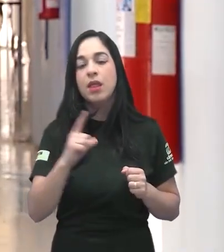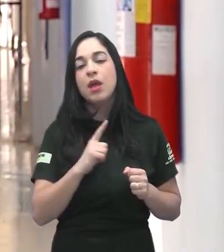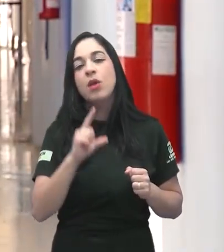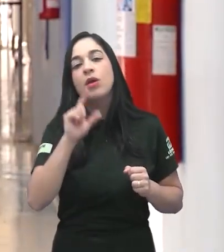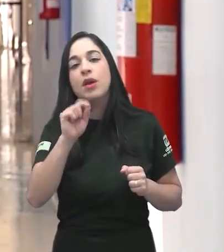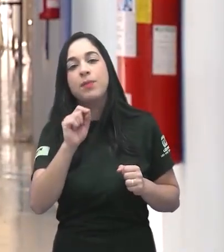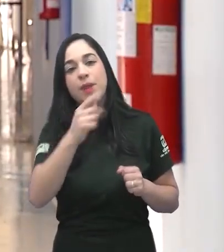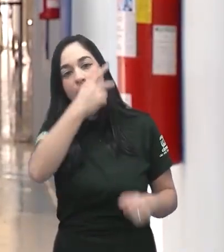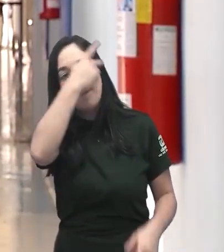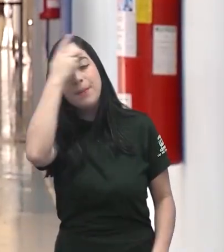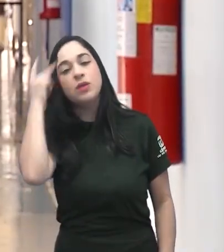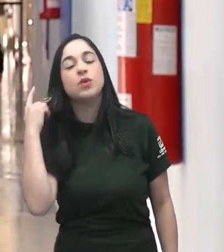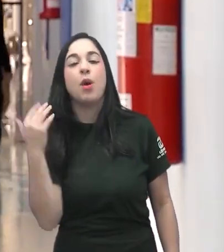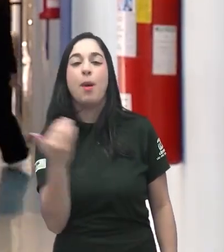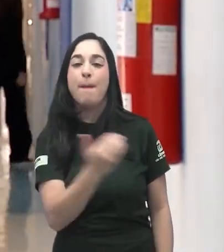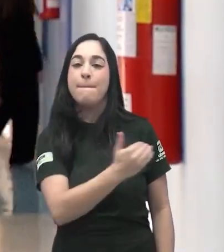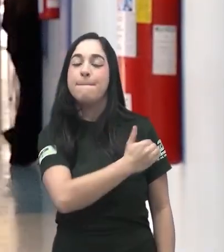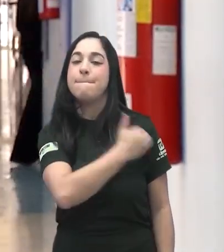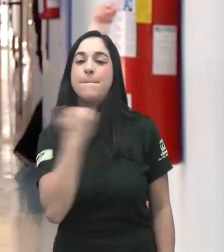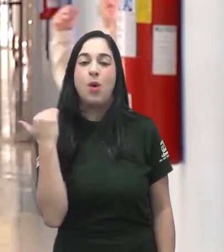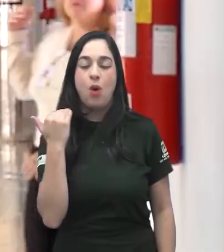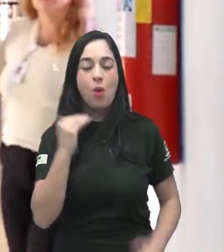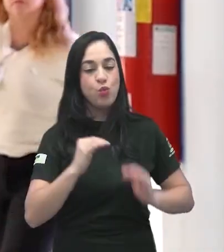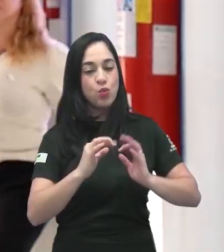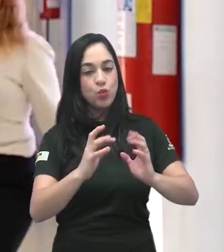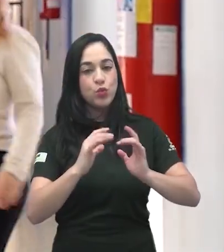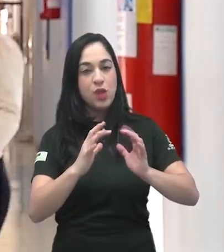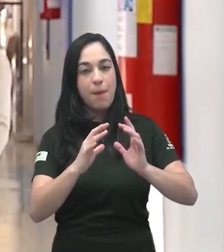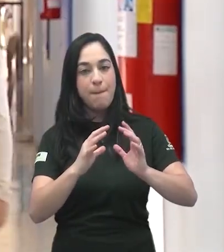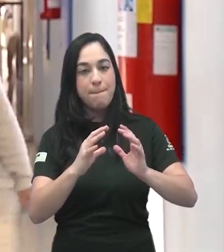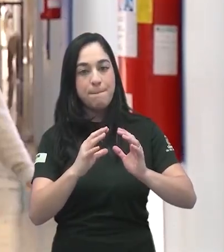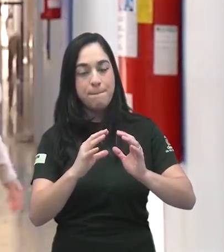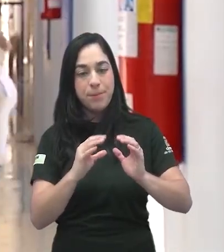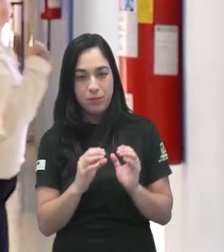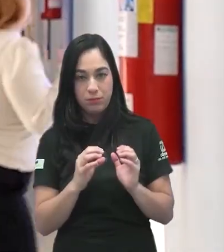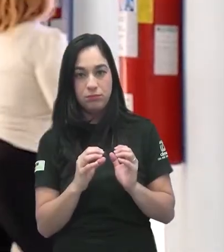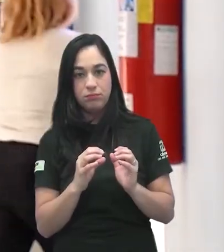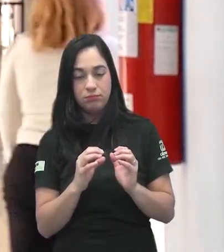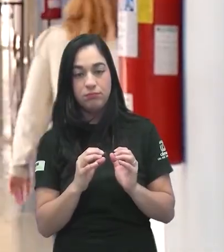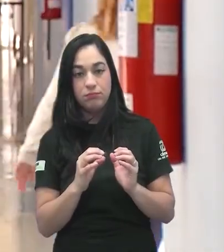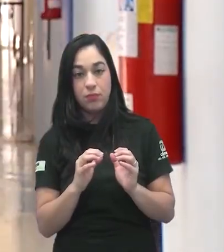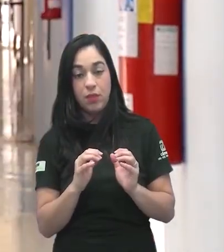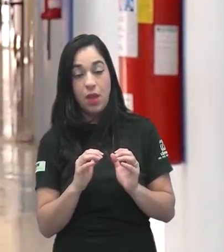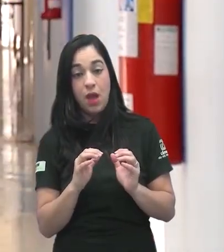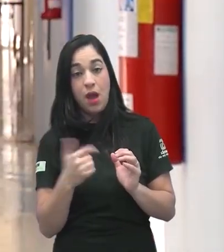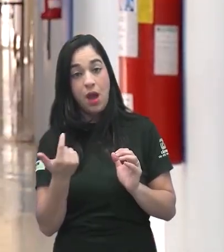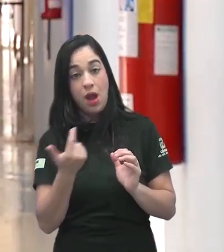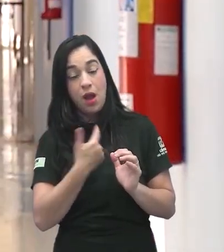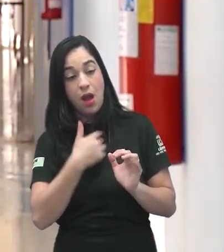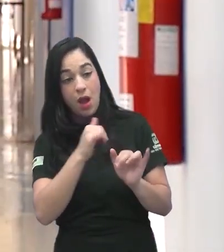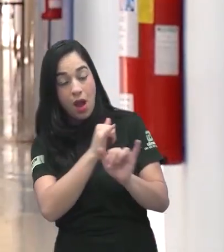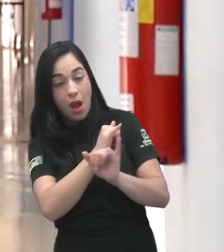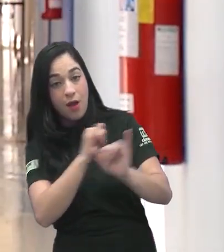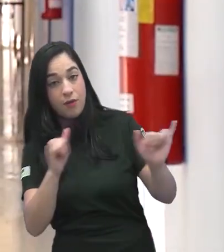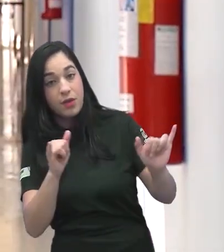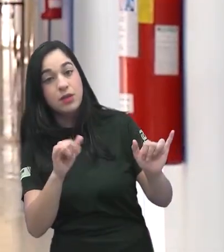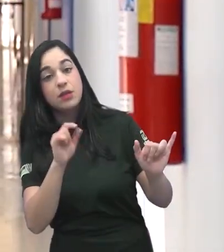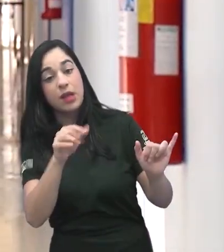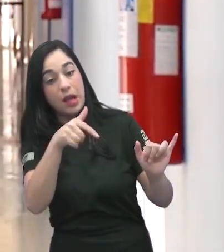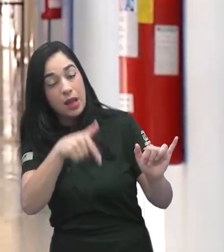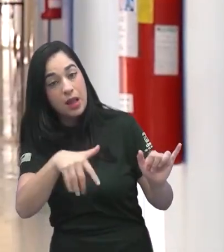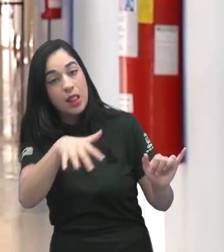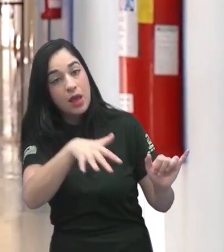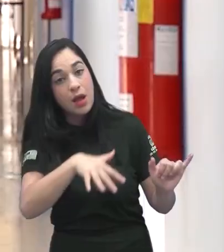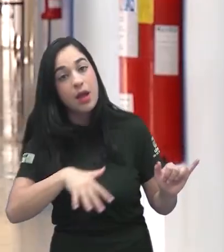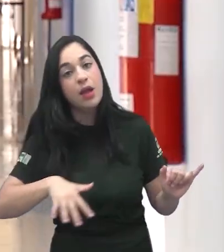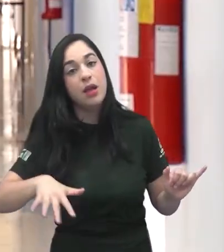morte encefálica, que é a ausência de reflexos, né, cerebrais, então a gente comunica a organização de procura de